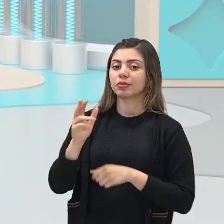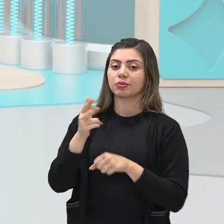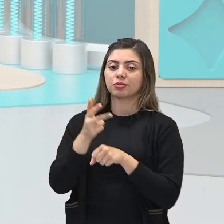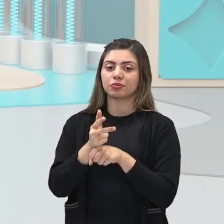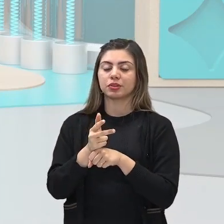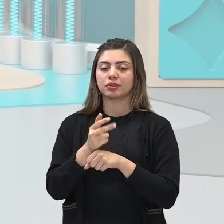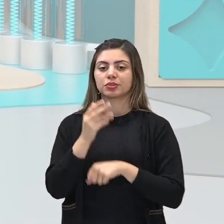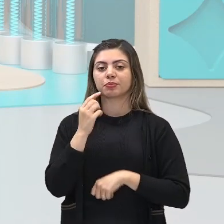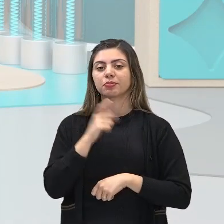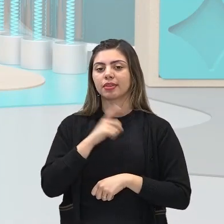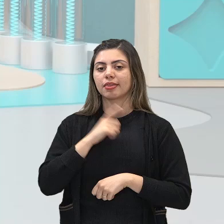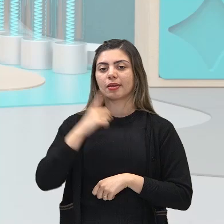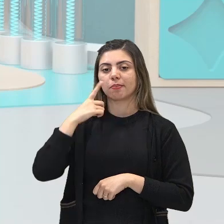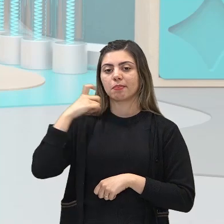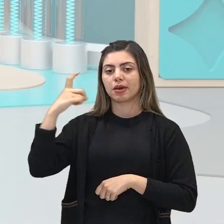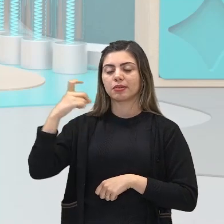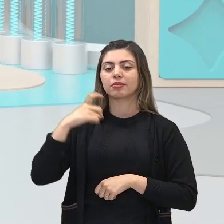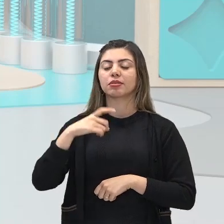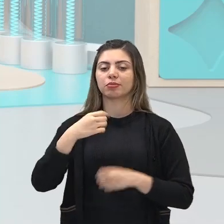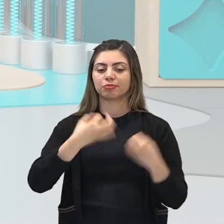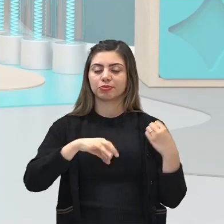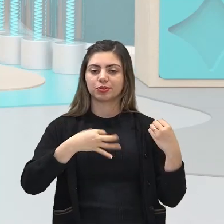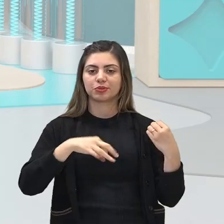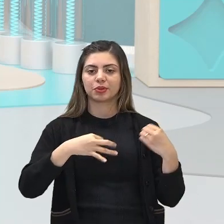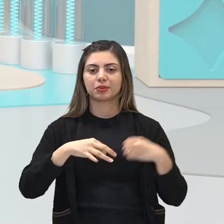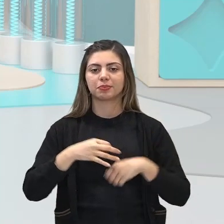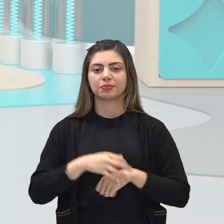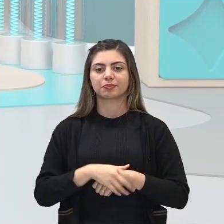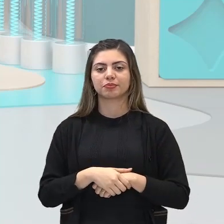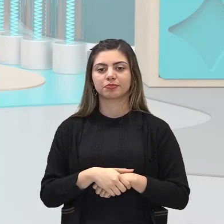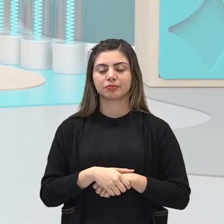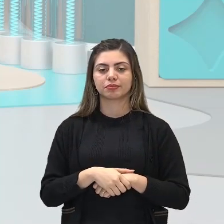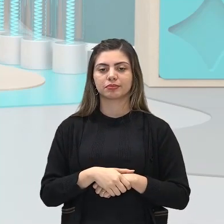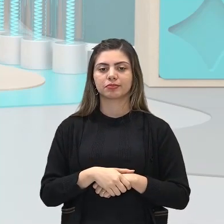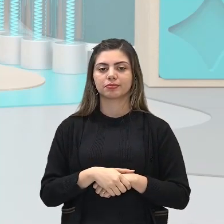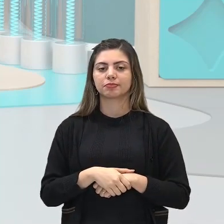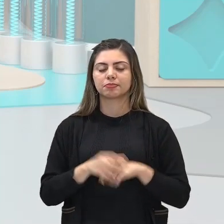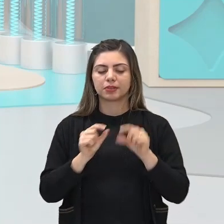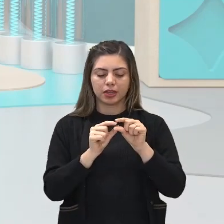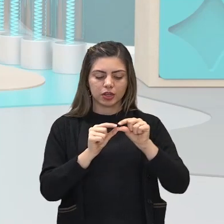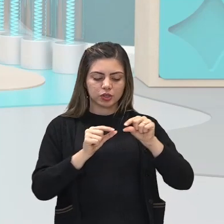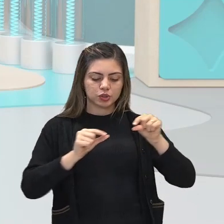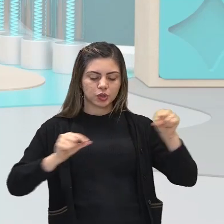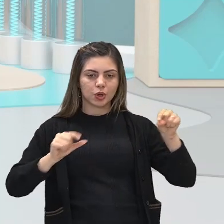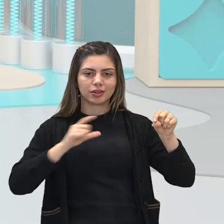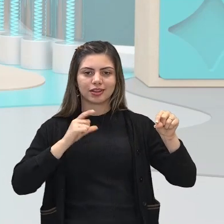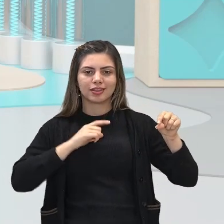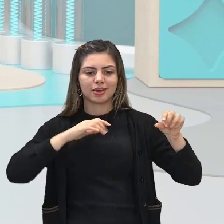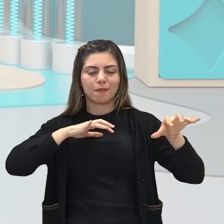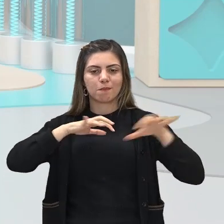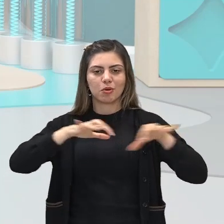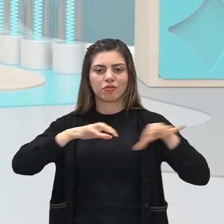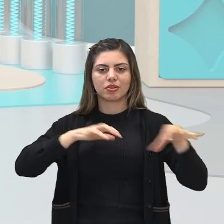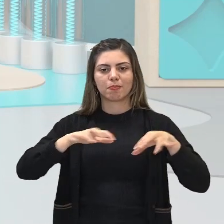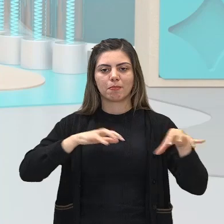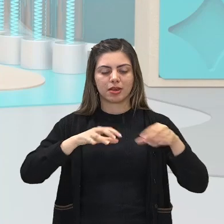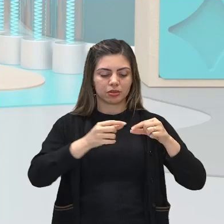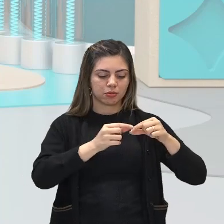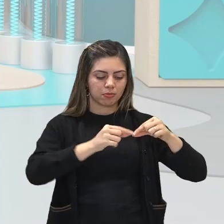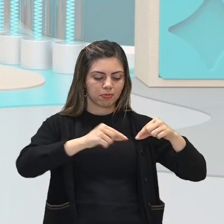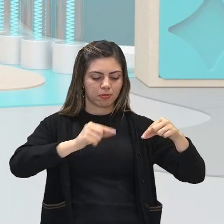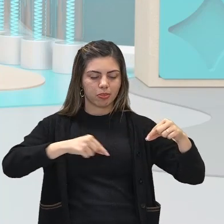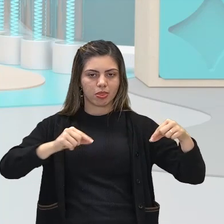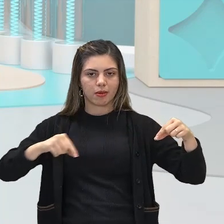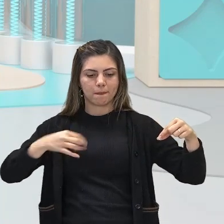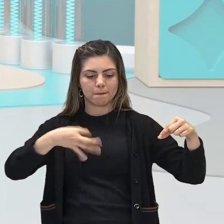escutem só, o nosso violão. As cordas que vão vibrando, que vão